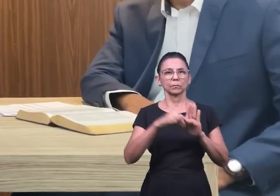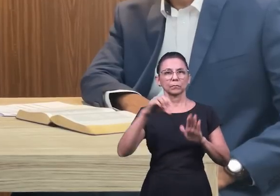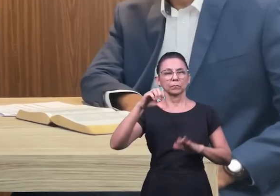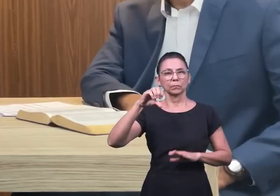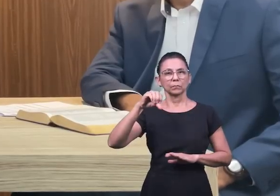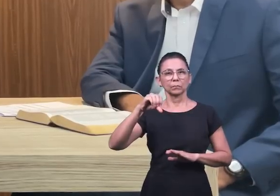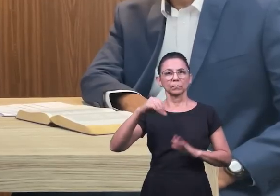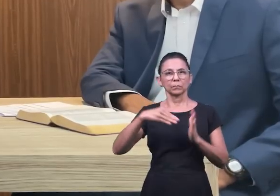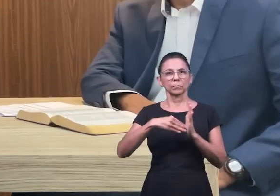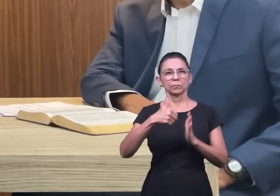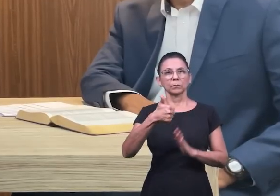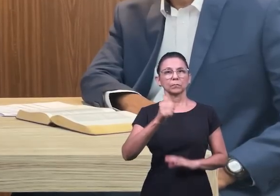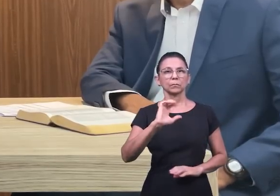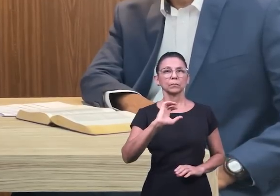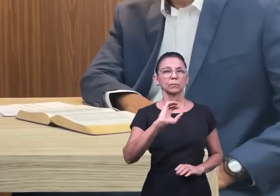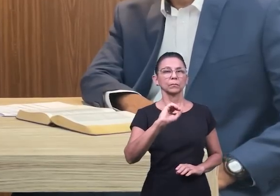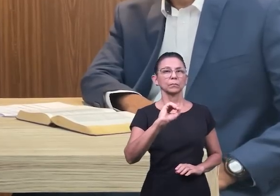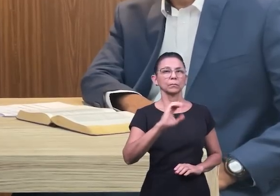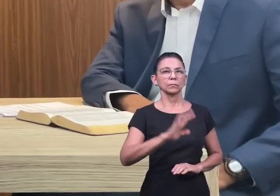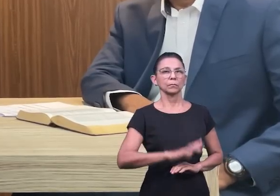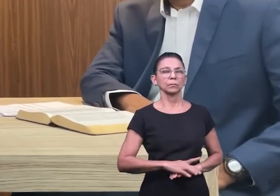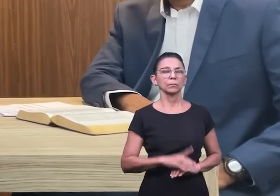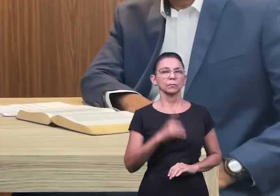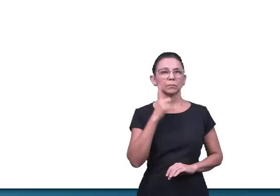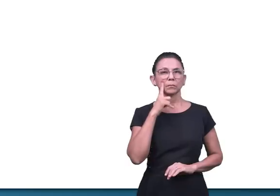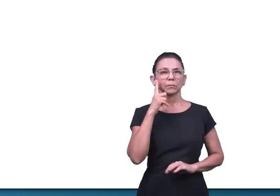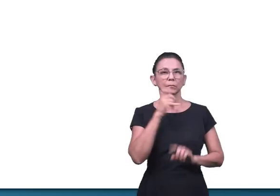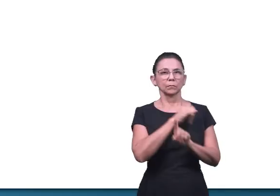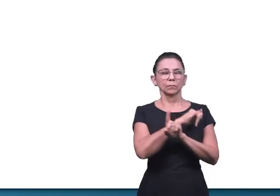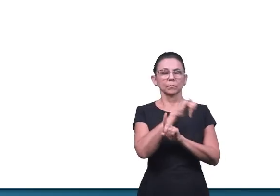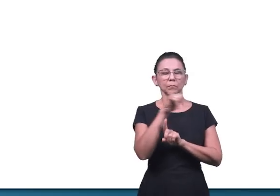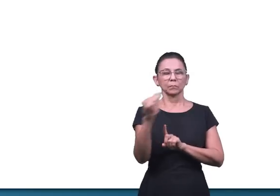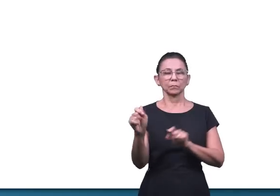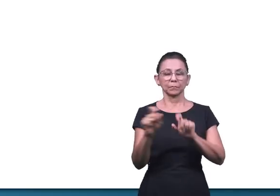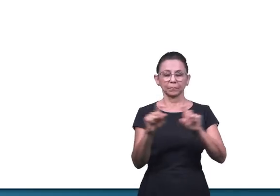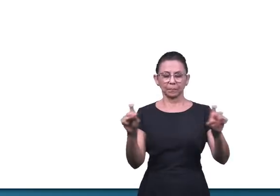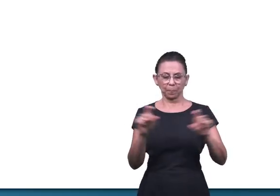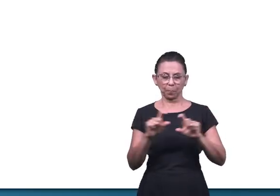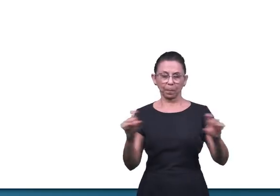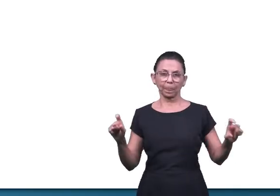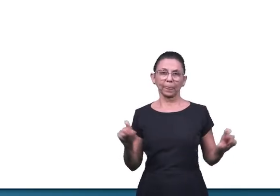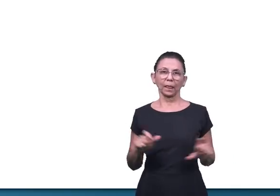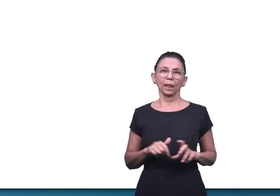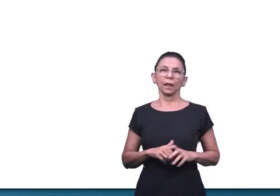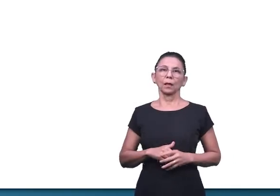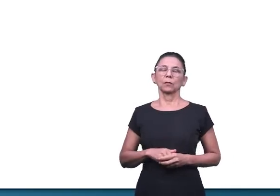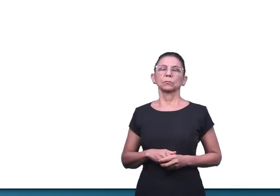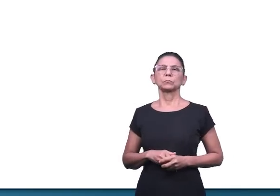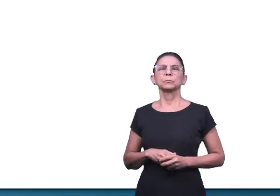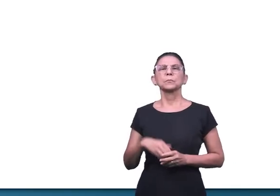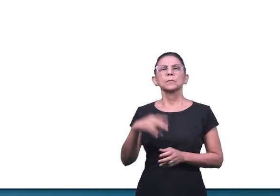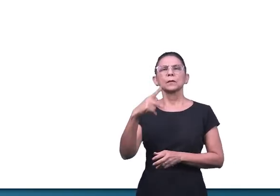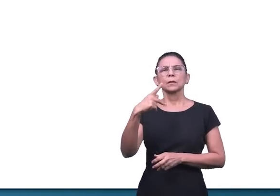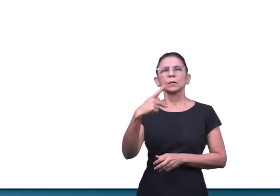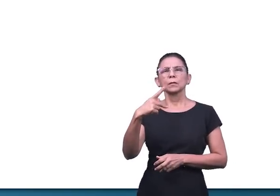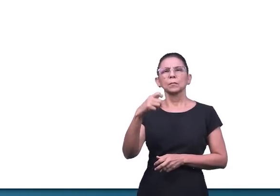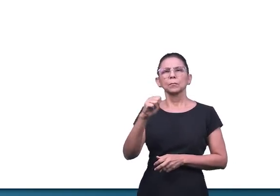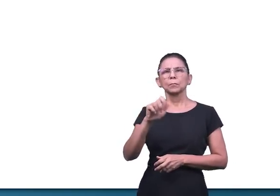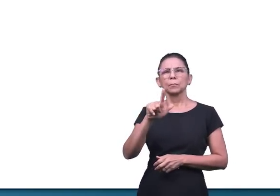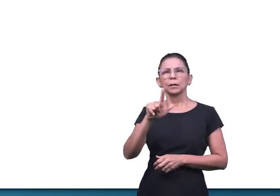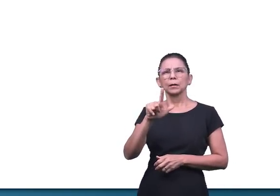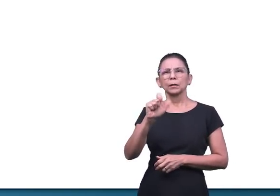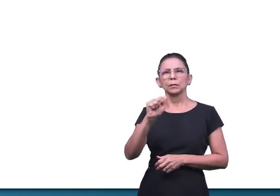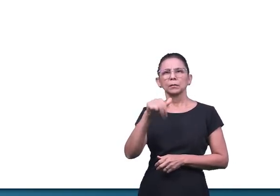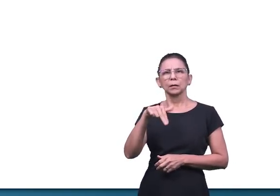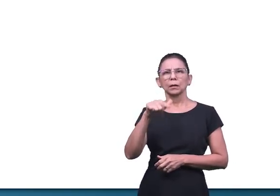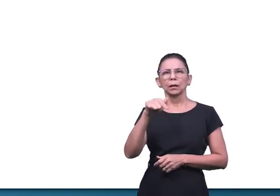para a saída. Exatamente. Pergunta número 10. Lendo Cantares, capítulo 3, verso 9 e 10,